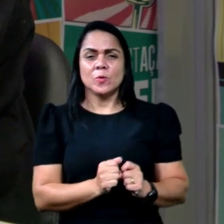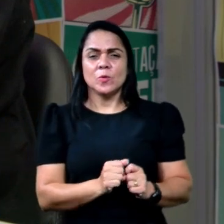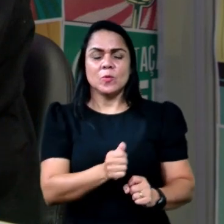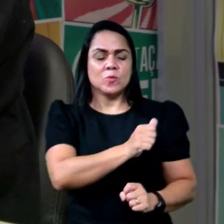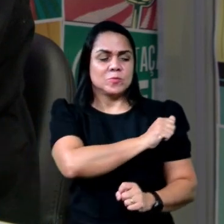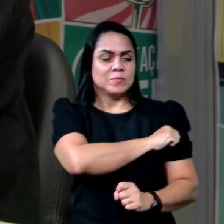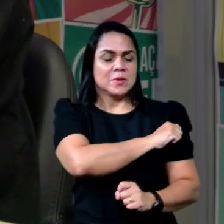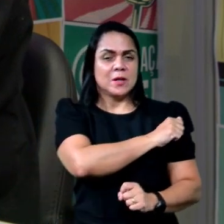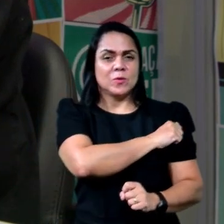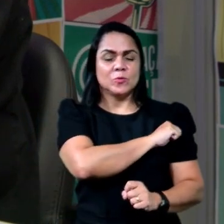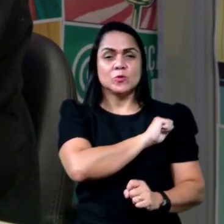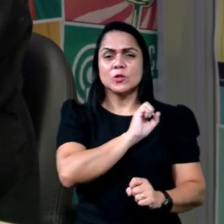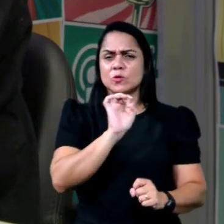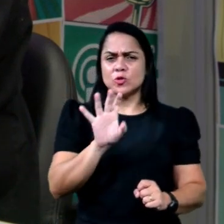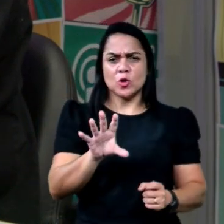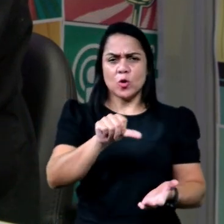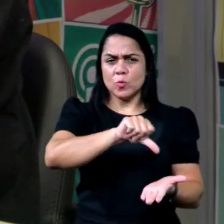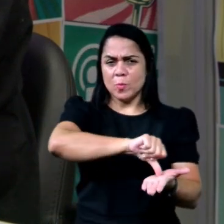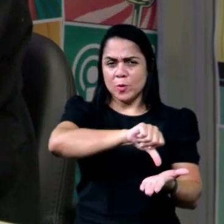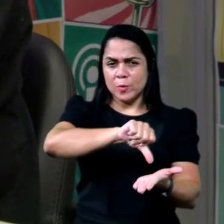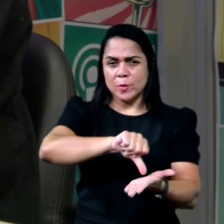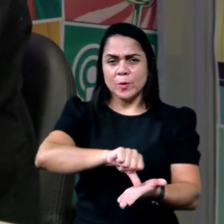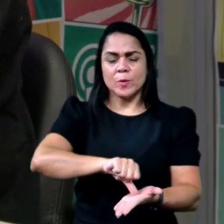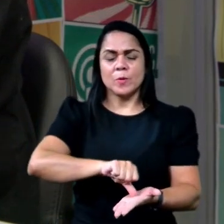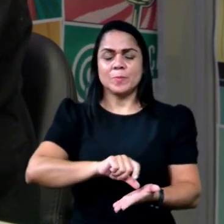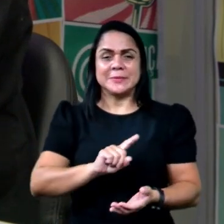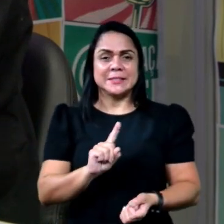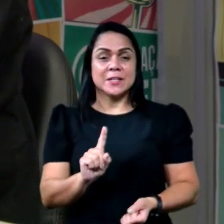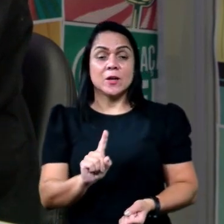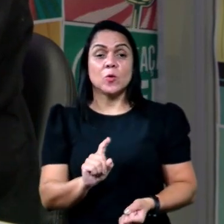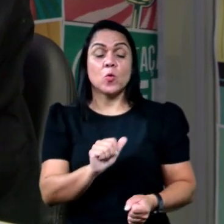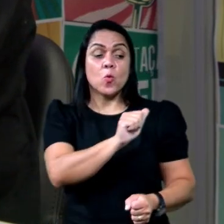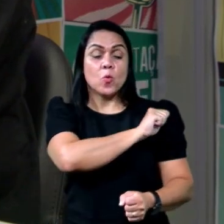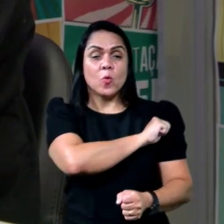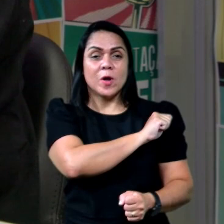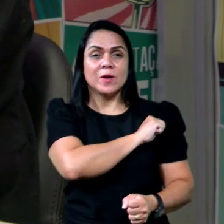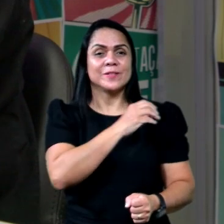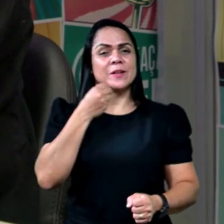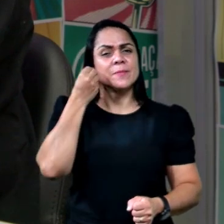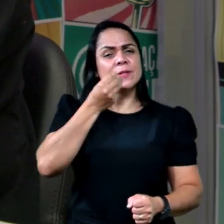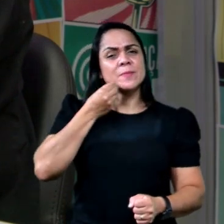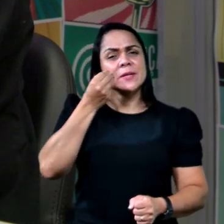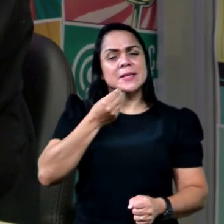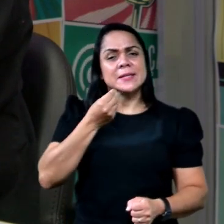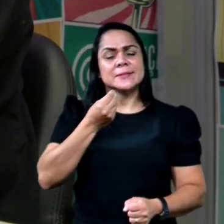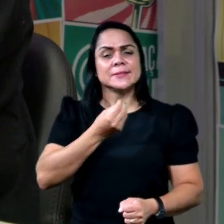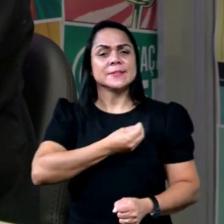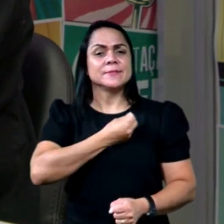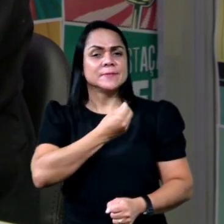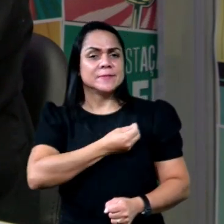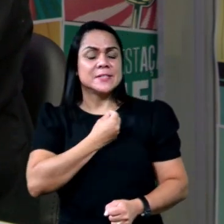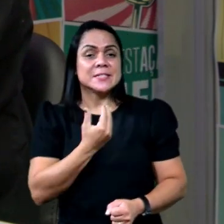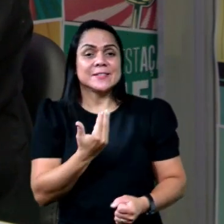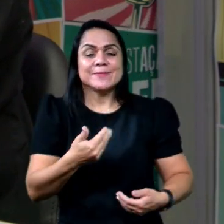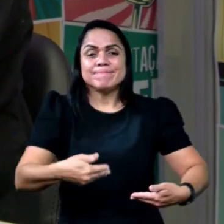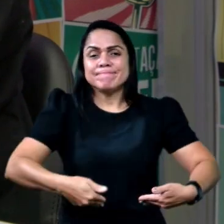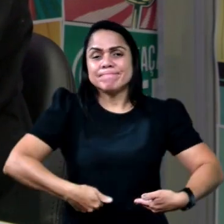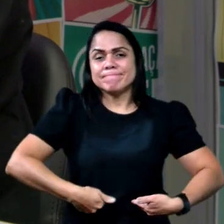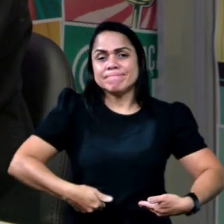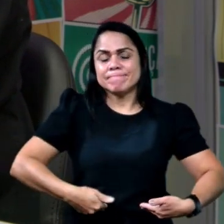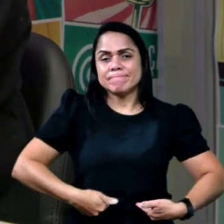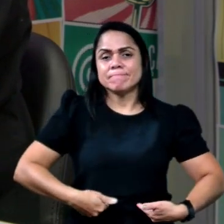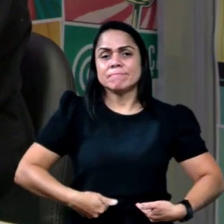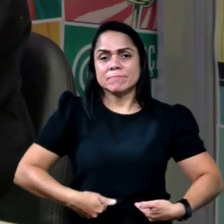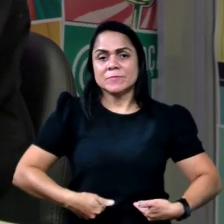campus, que eu vou dizer, muitos alunos estavam vivenciando a experiência da fome dentro de casa, né, da insegurança